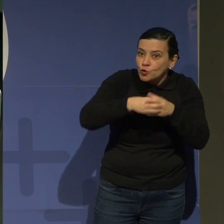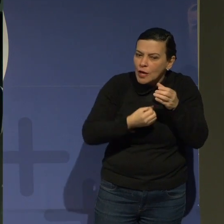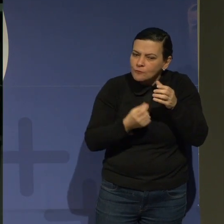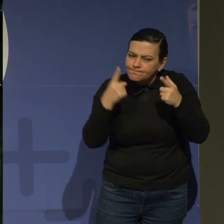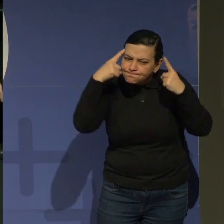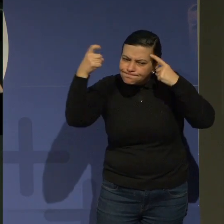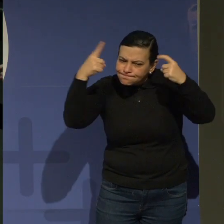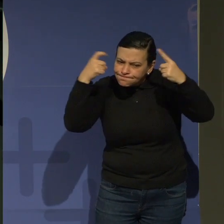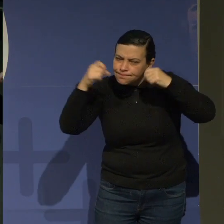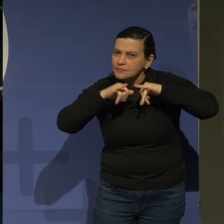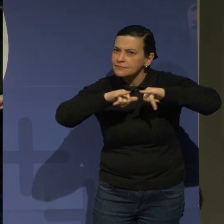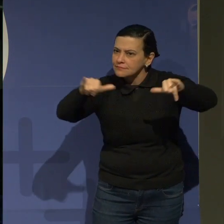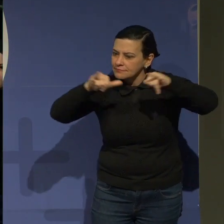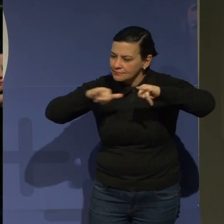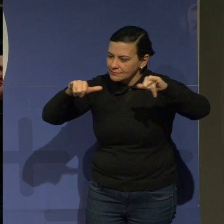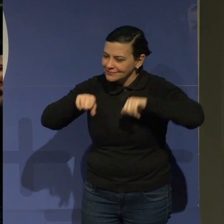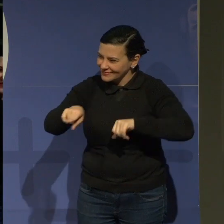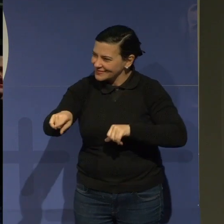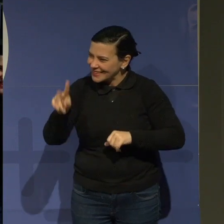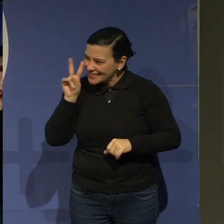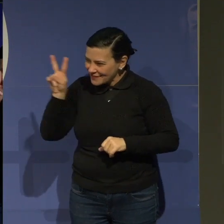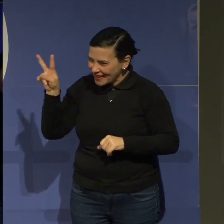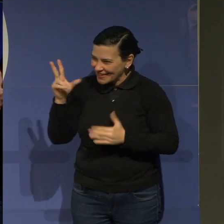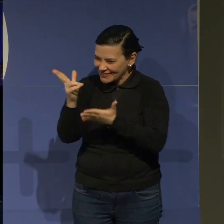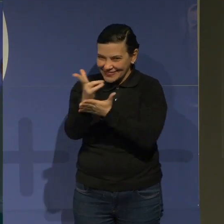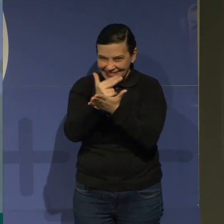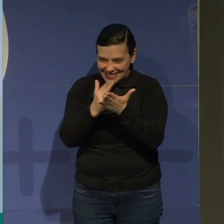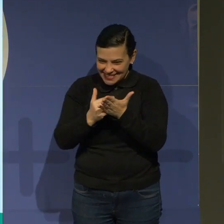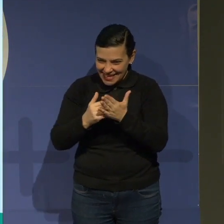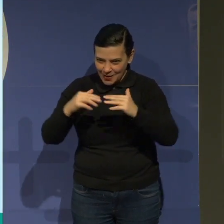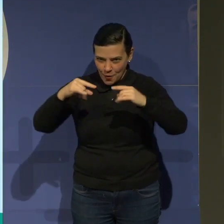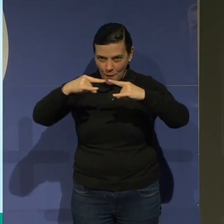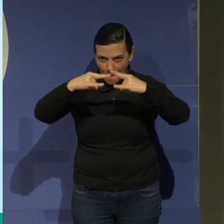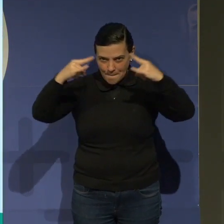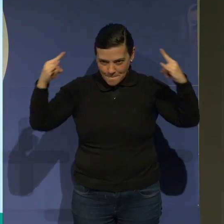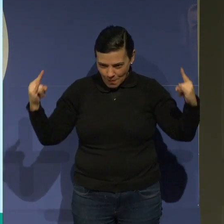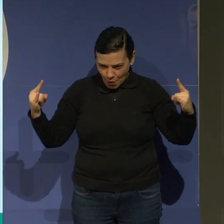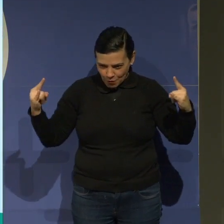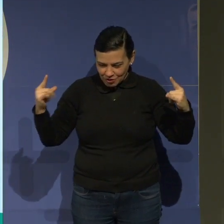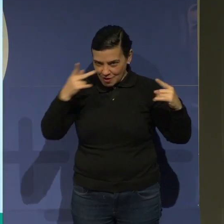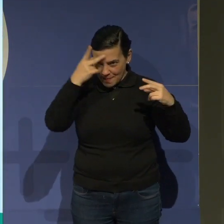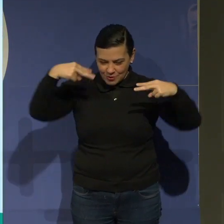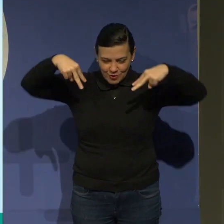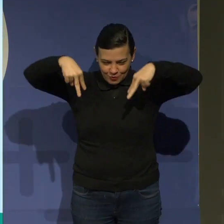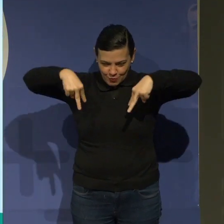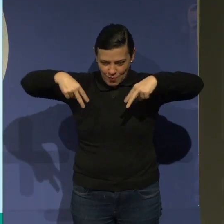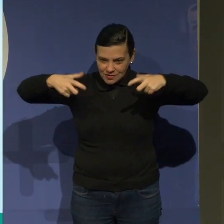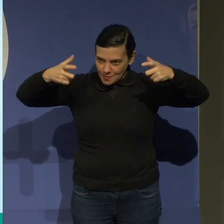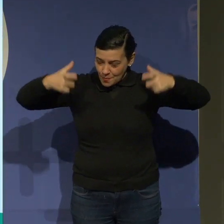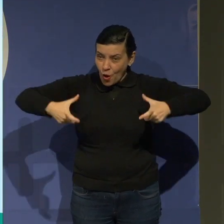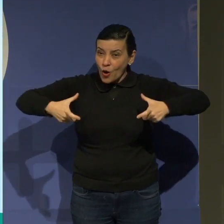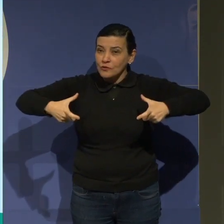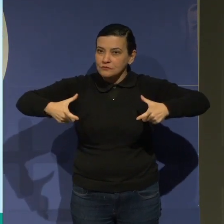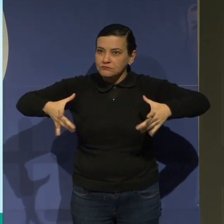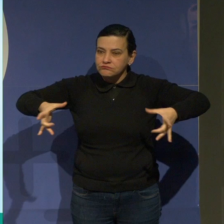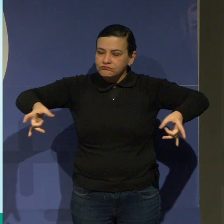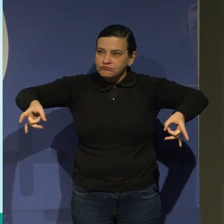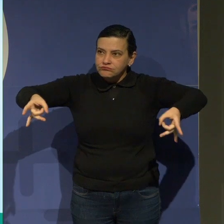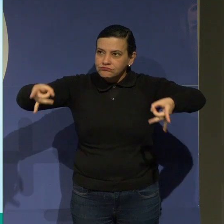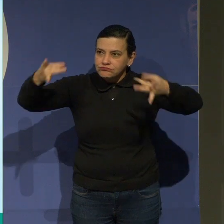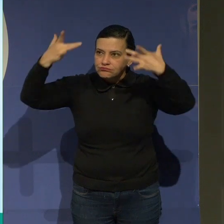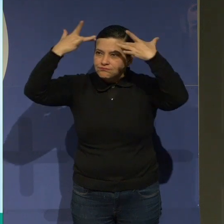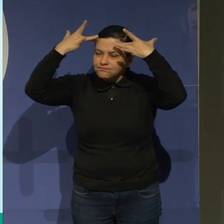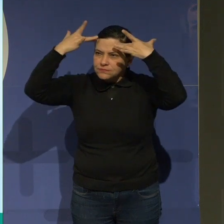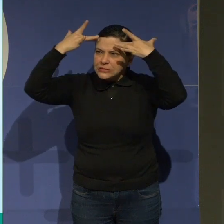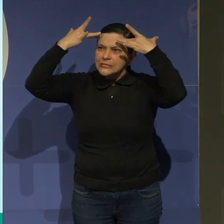da ponte, com 2 pessoas, uma de cada lado, com um bloco no meio, é a imagem que, para mim, representa